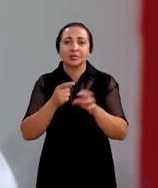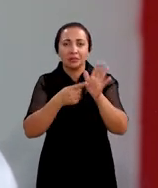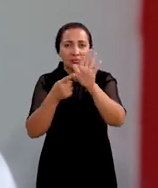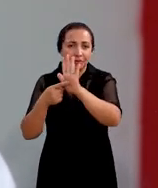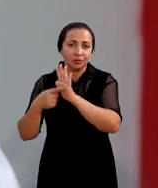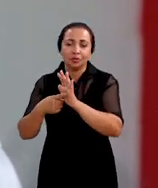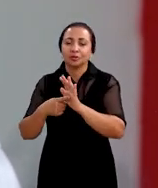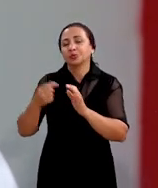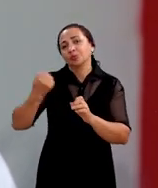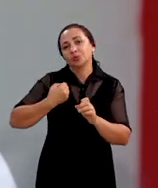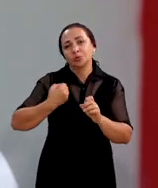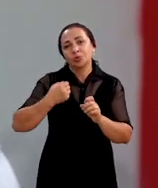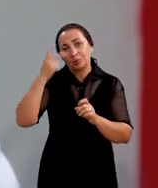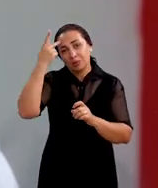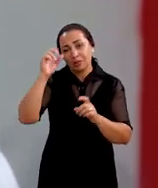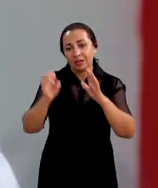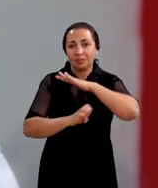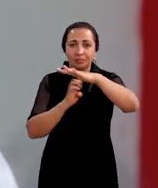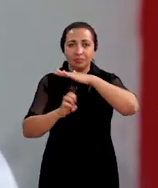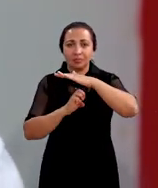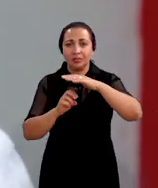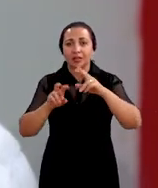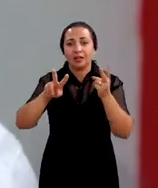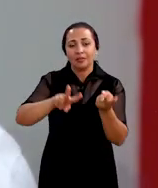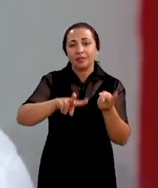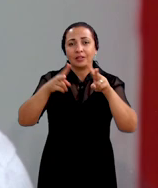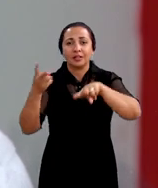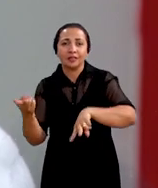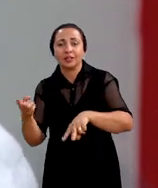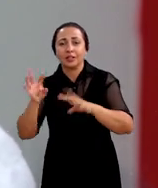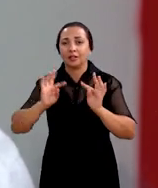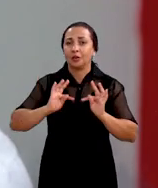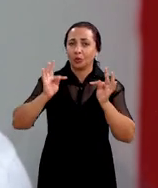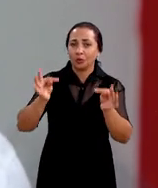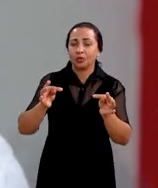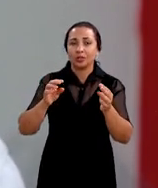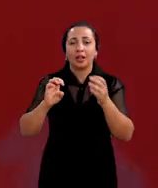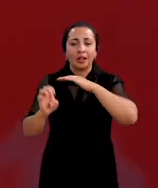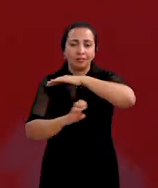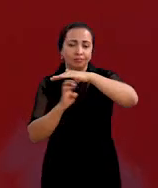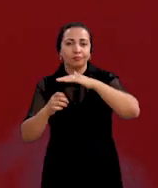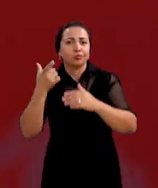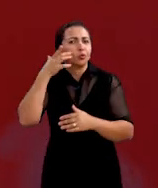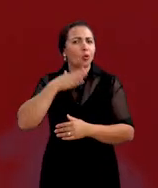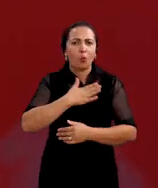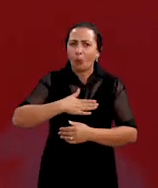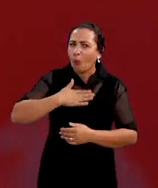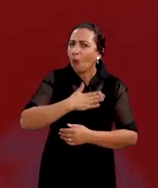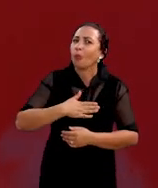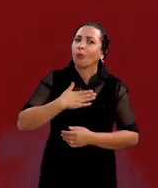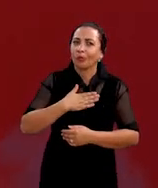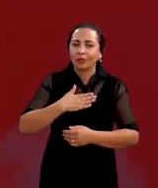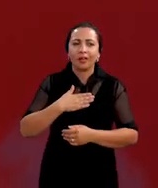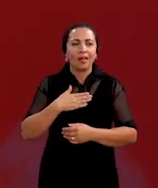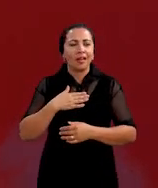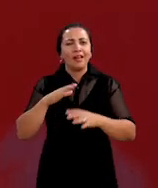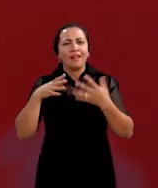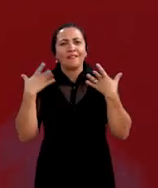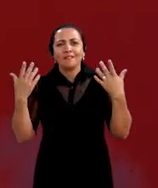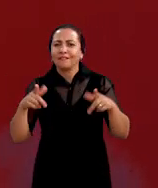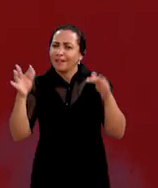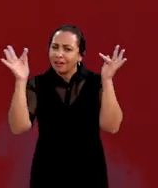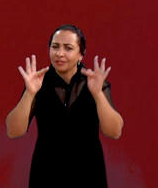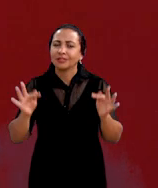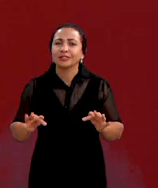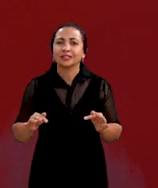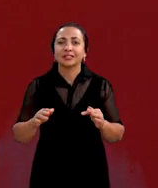câmera. Apresentamos esses dados para a empresa e fizemos a transferência de tecnologia. A empresa, ela gostou da solução, ela ficou